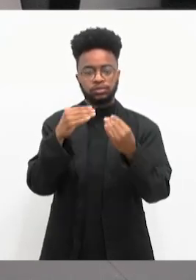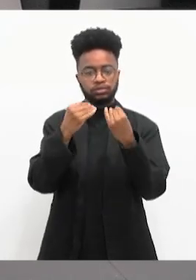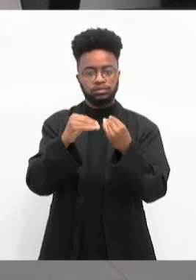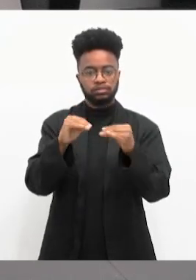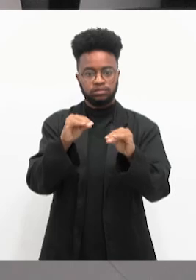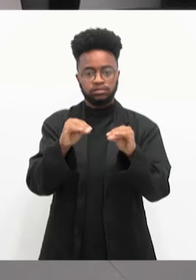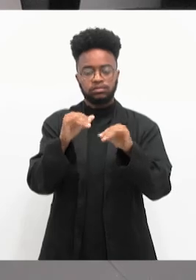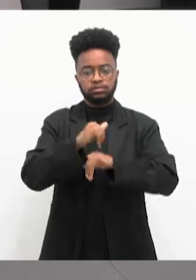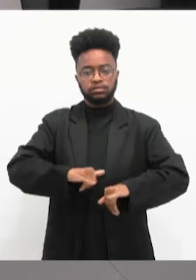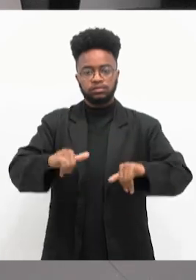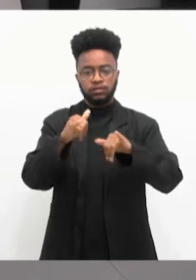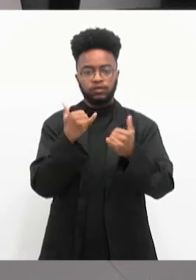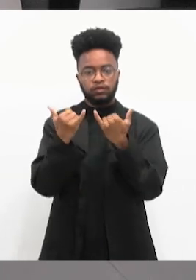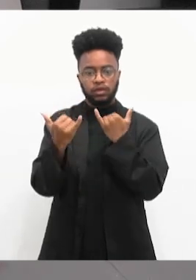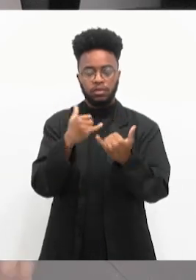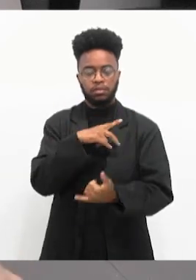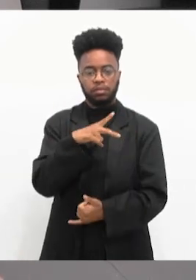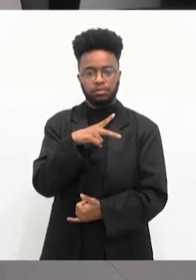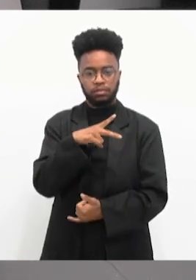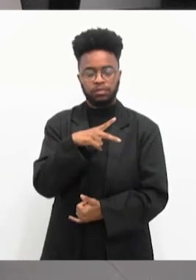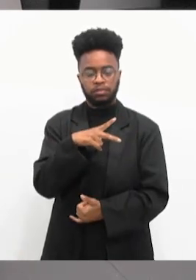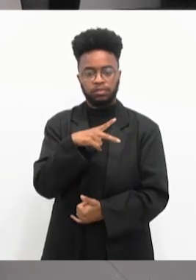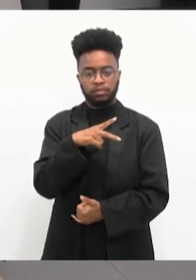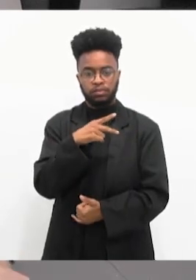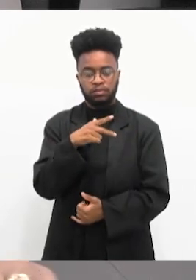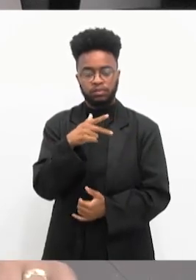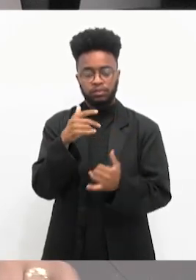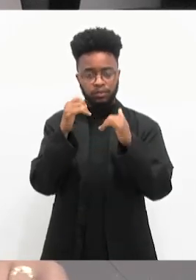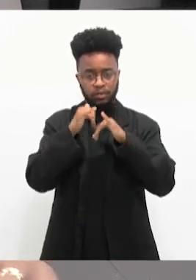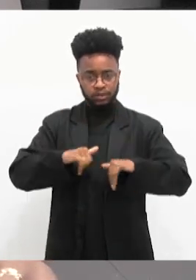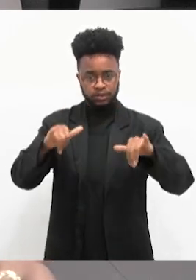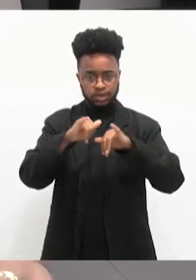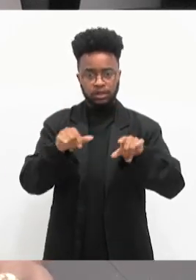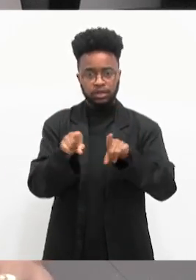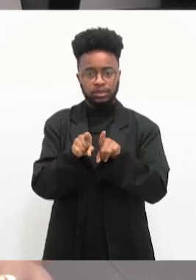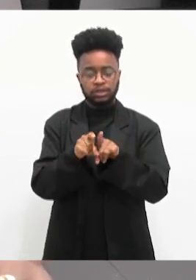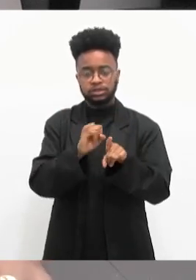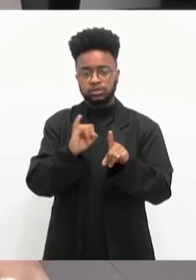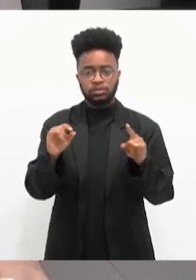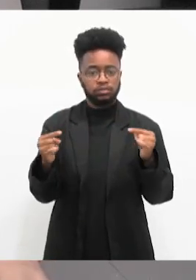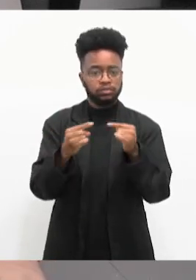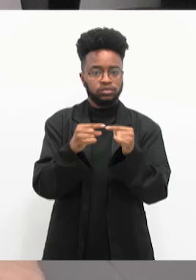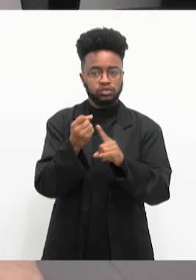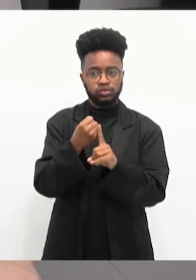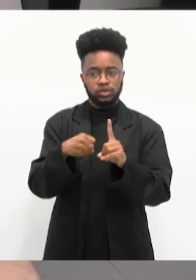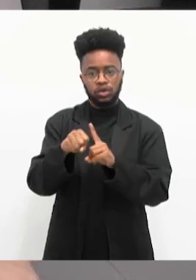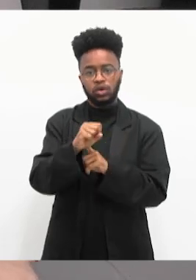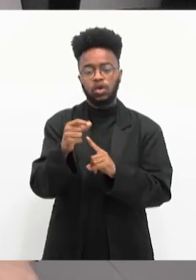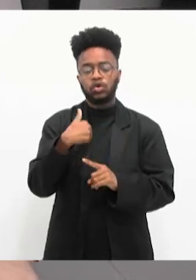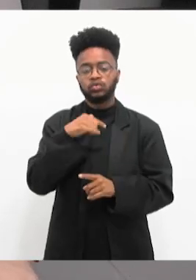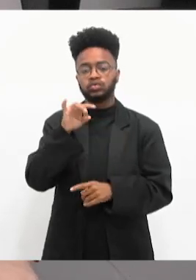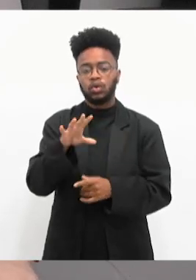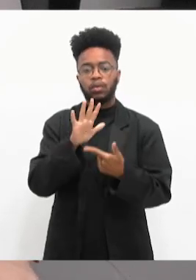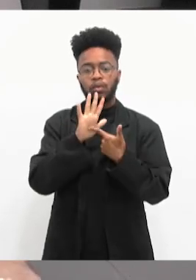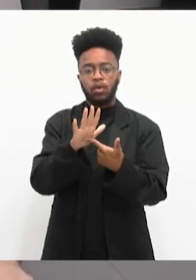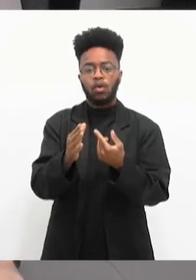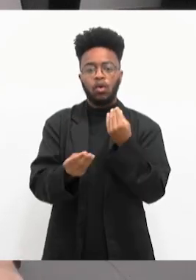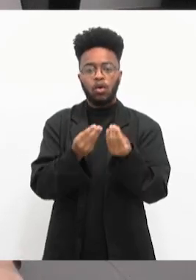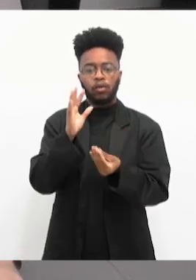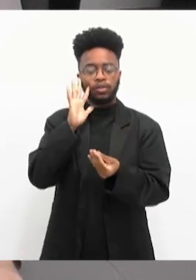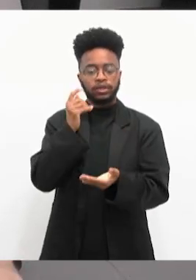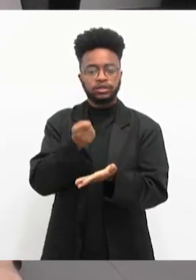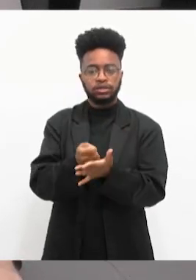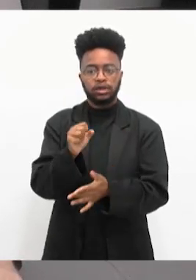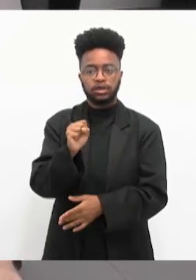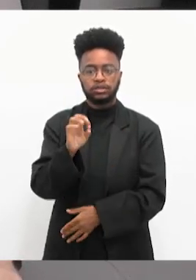mensagens publicitárias, mesmo que seja de cunho social. Então, por conta disso, eu estou só ilustrando com as decisões do